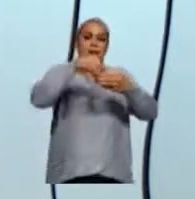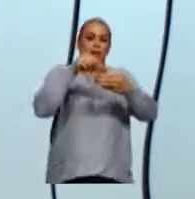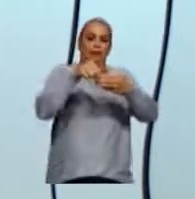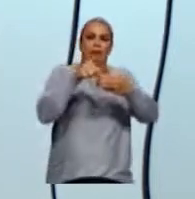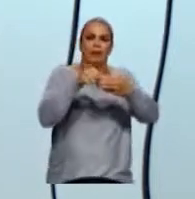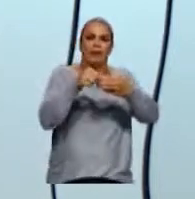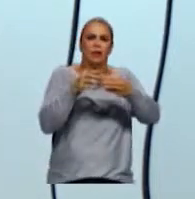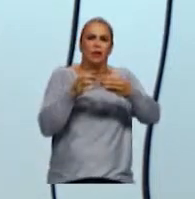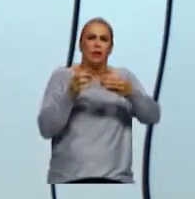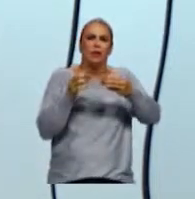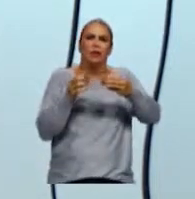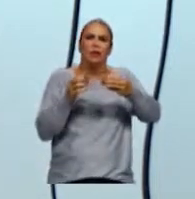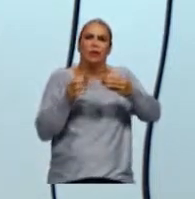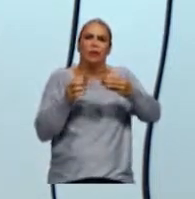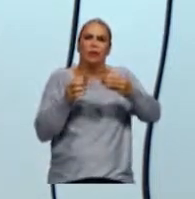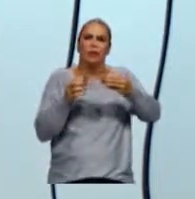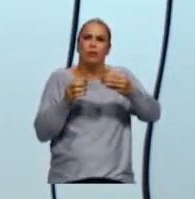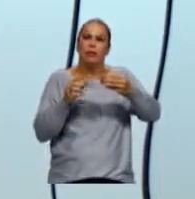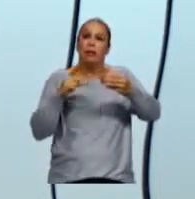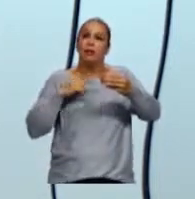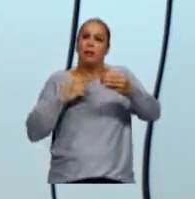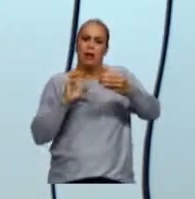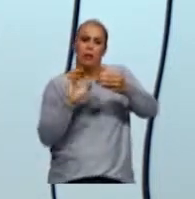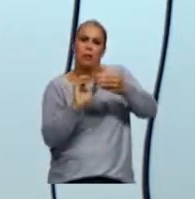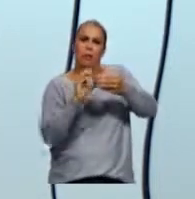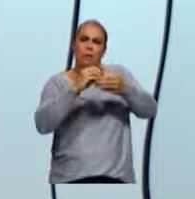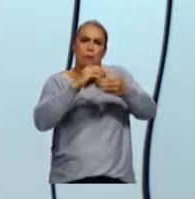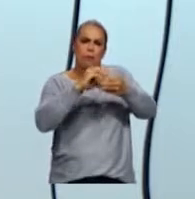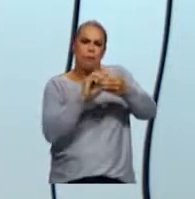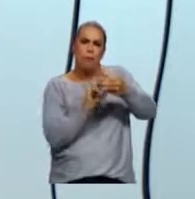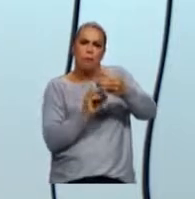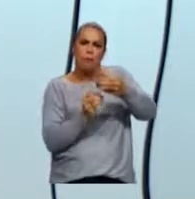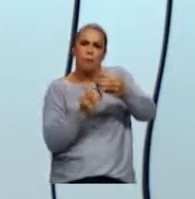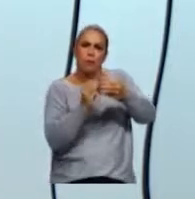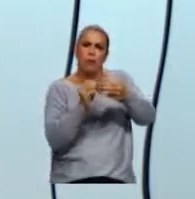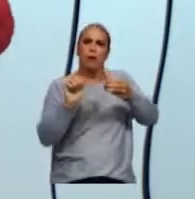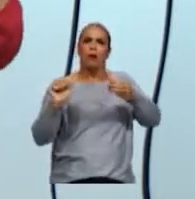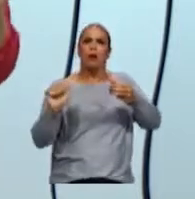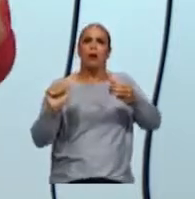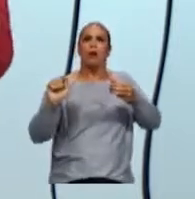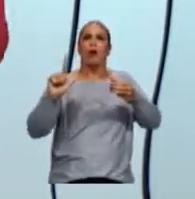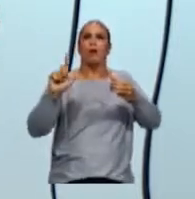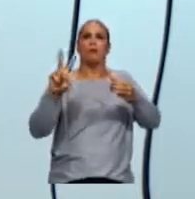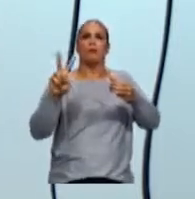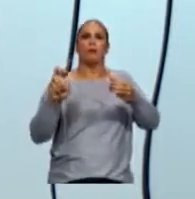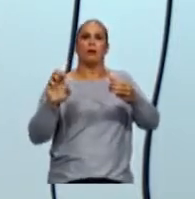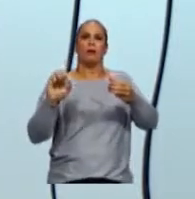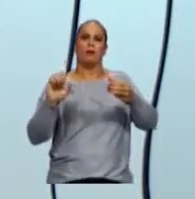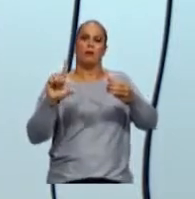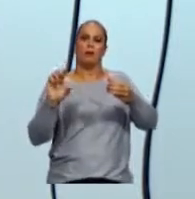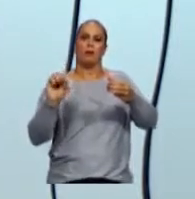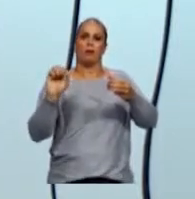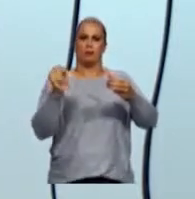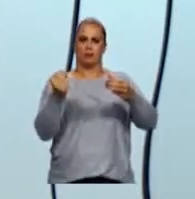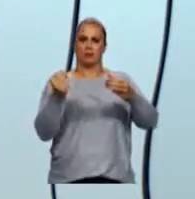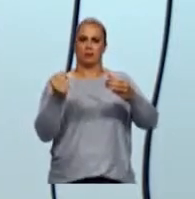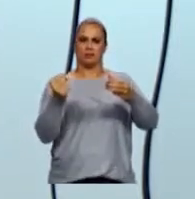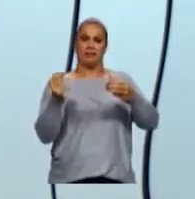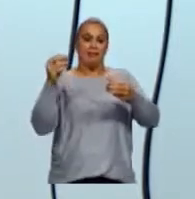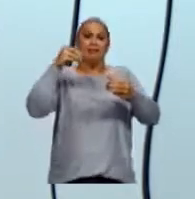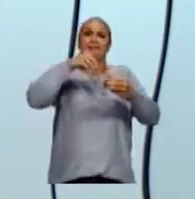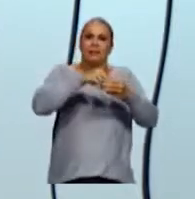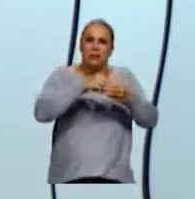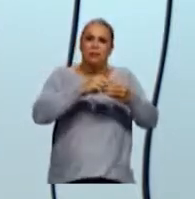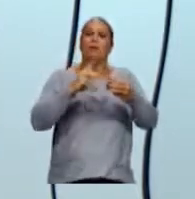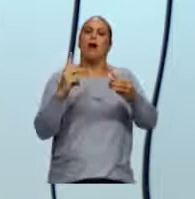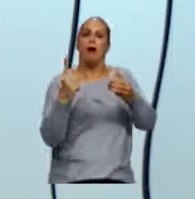encontrar milhões de alvéolos pulmonares, que é nos alvéolos que ocorrem as trocas gasosas. O sangue vem das